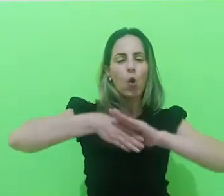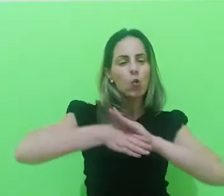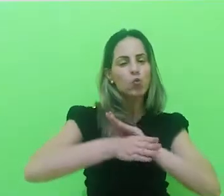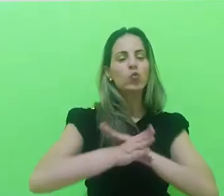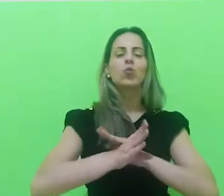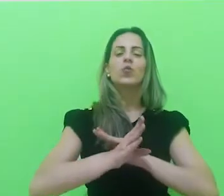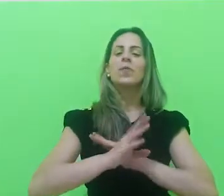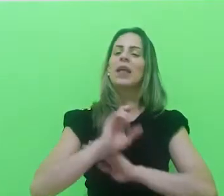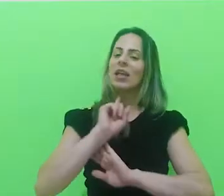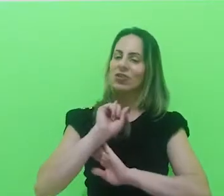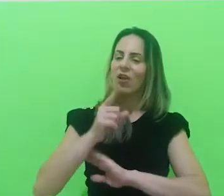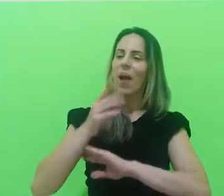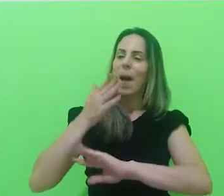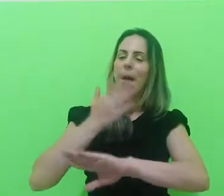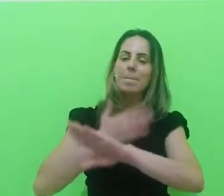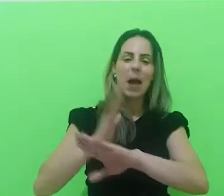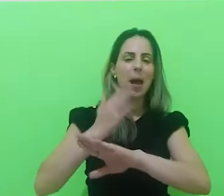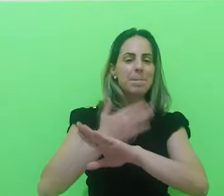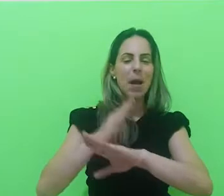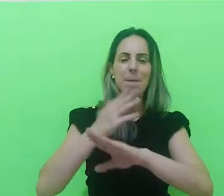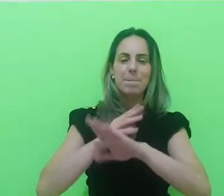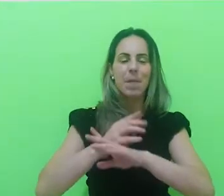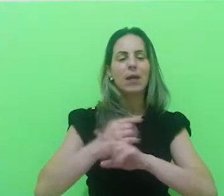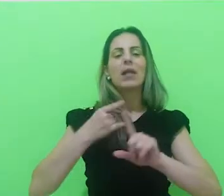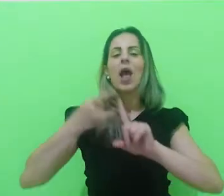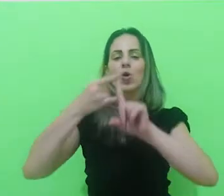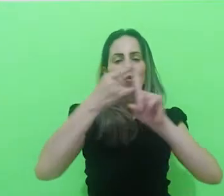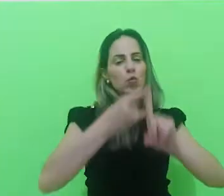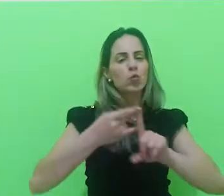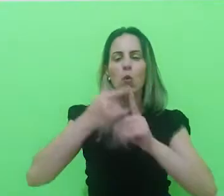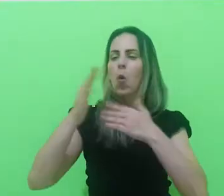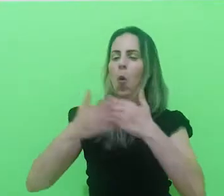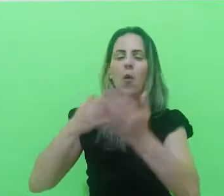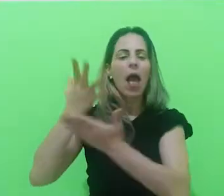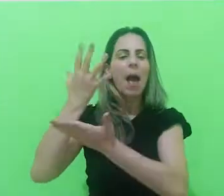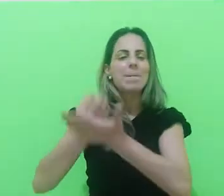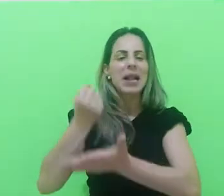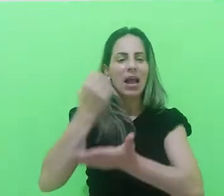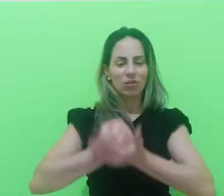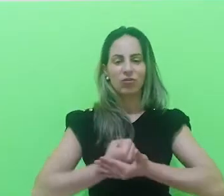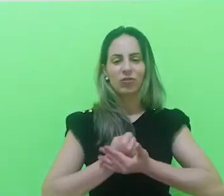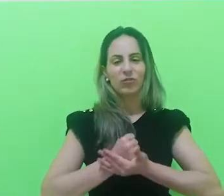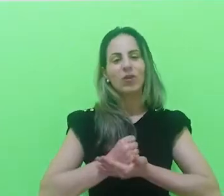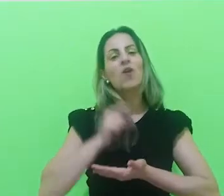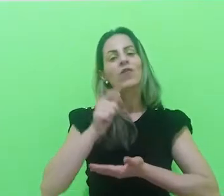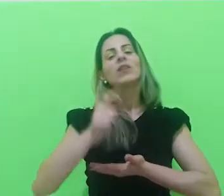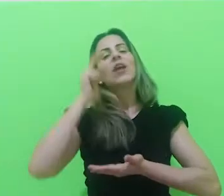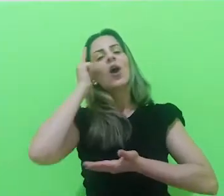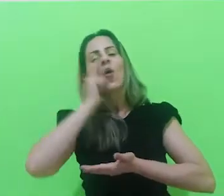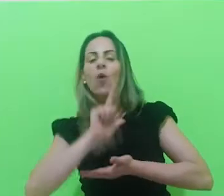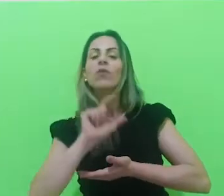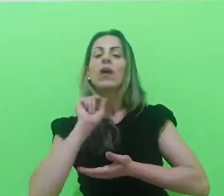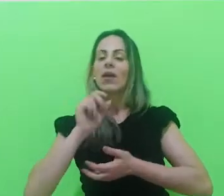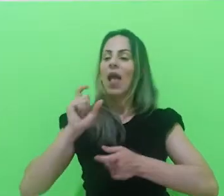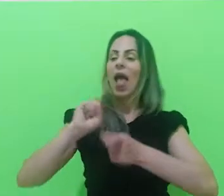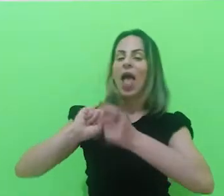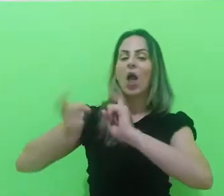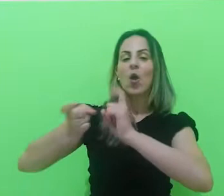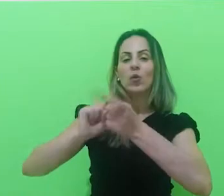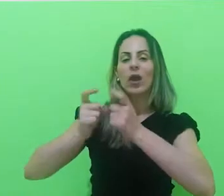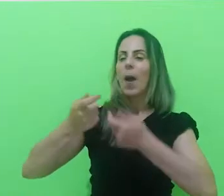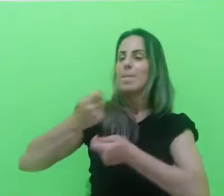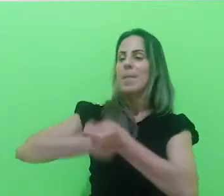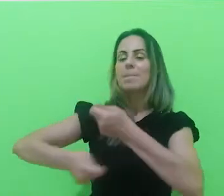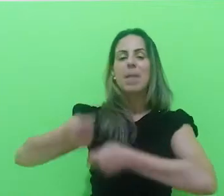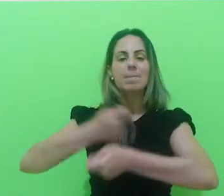a fazer um treino, seja pelo Zoom, pelo Meetings ou qualquer outro aplicativo, você consegue fazer uma reunião de